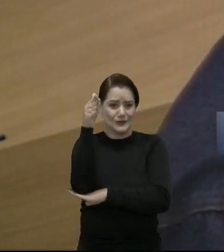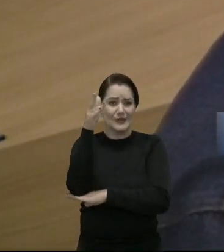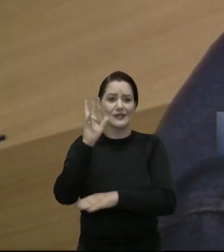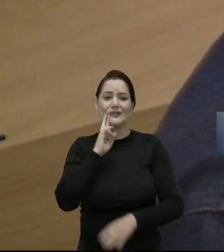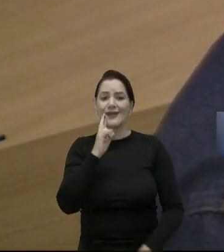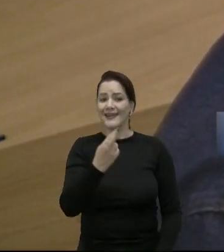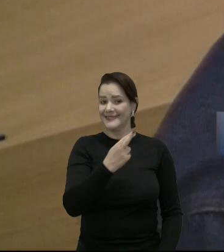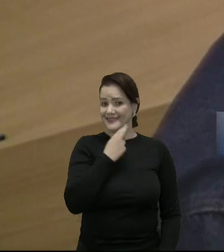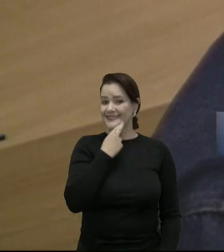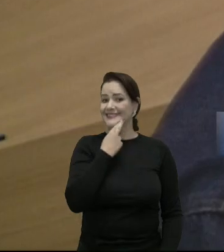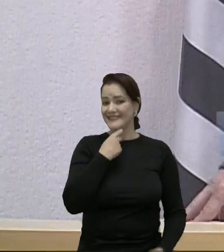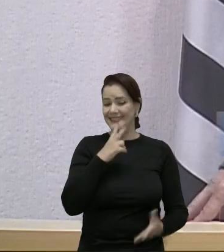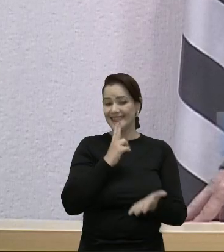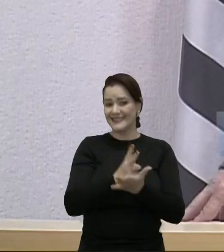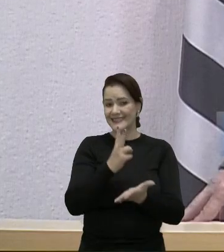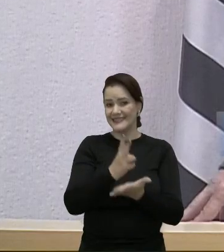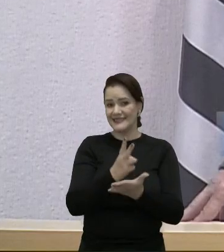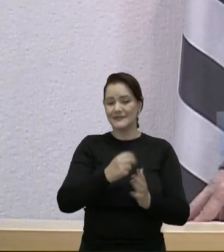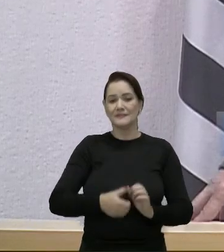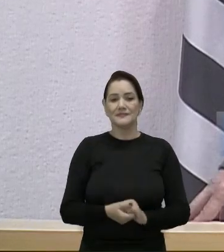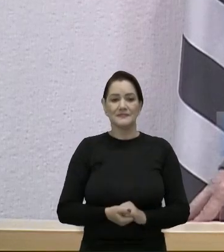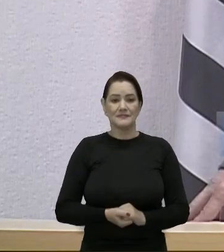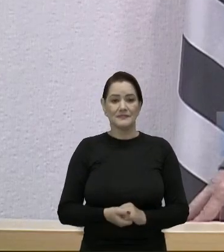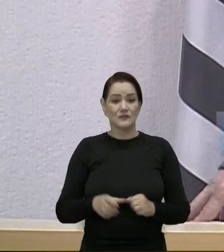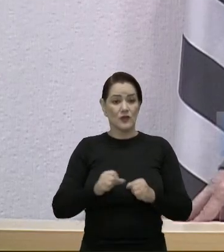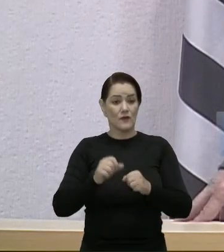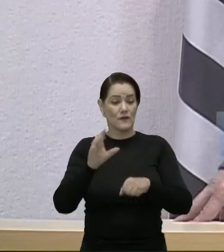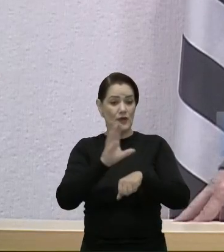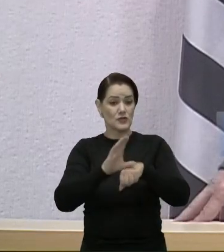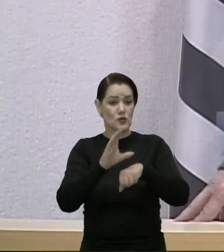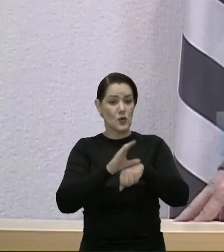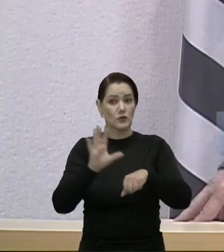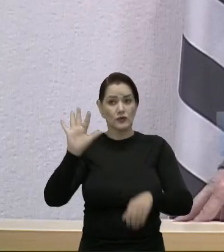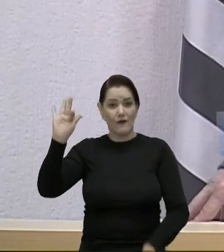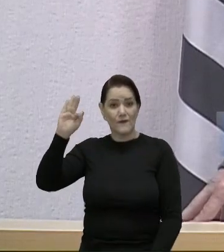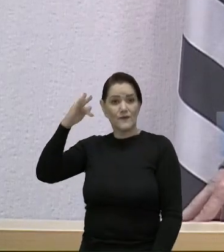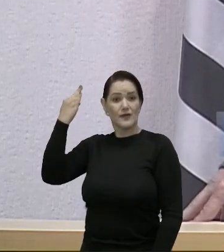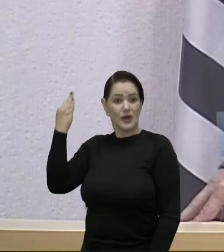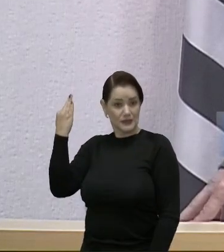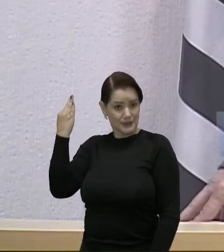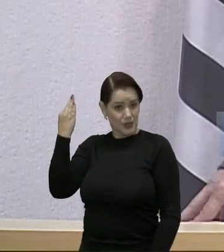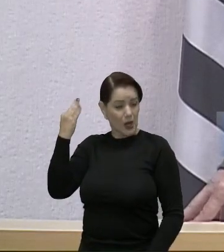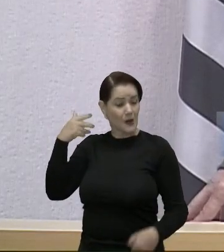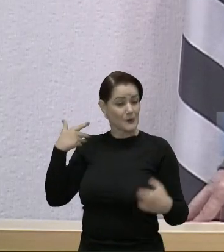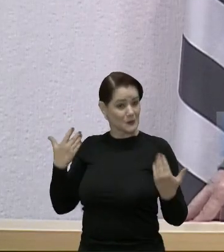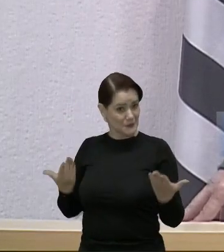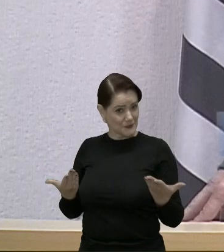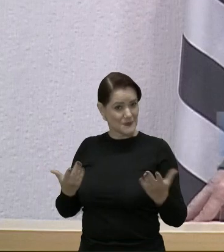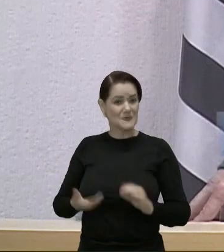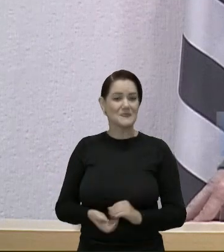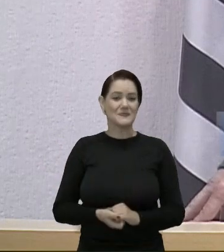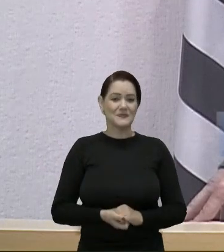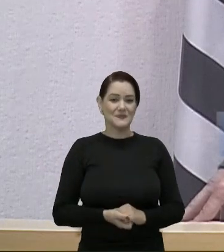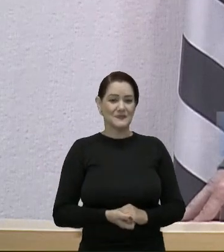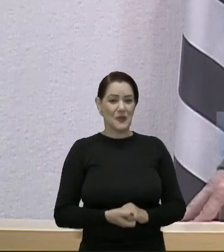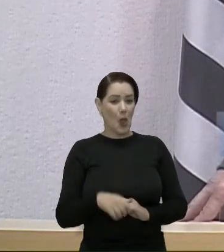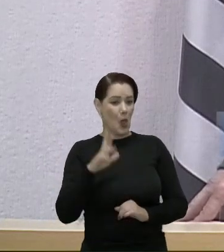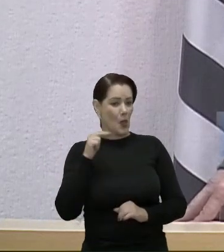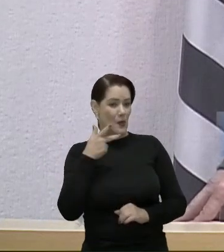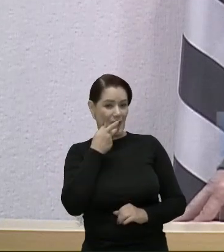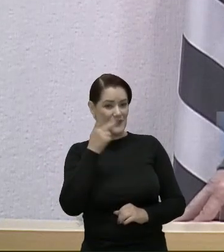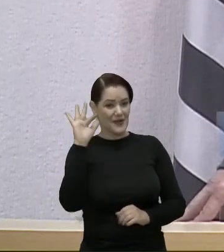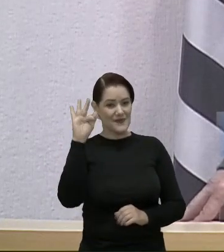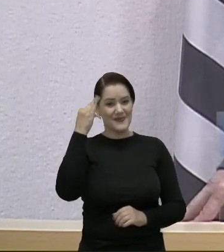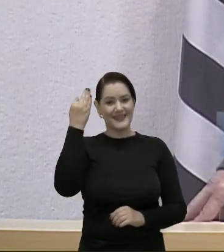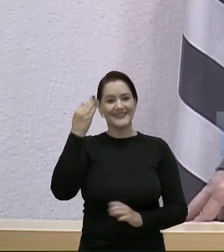restaurantes classificados pela Embratur. Fez curso de francês, jamais parlé François, tá bom? Nunca falei francês, tá